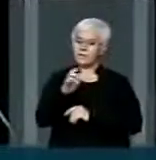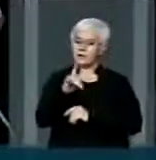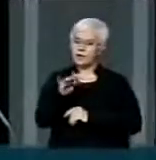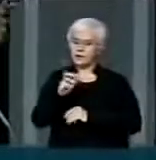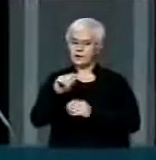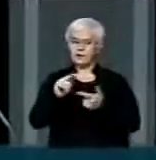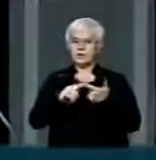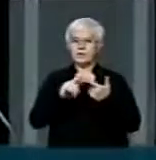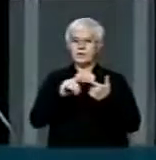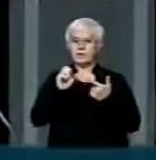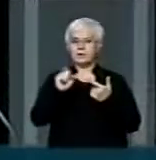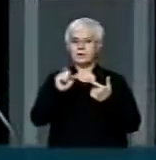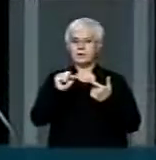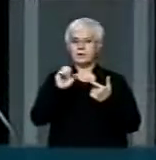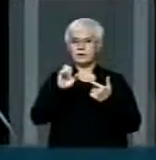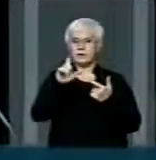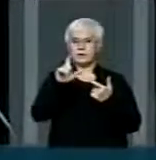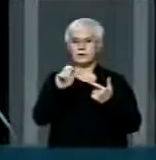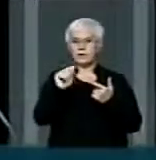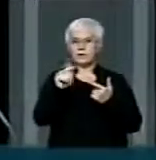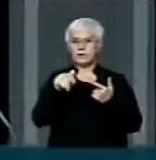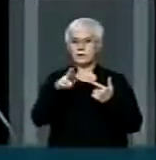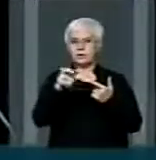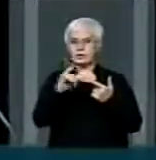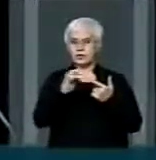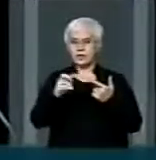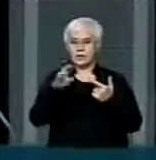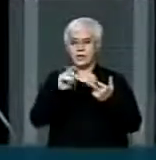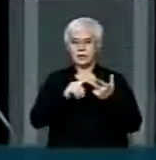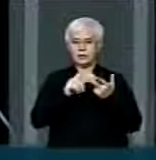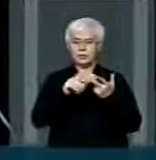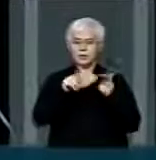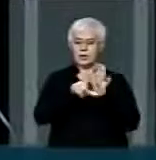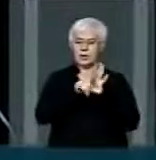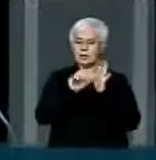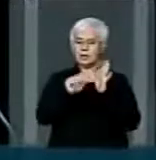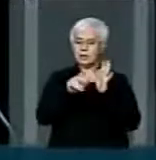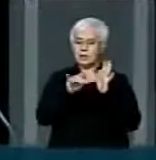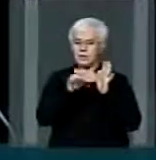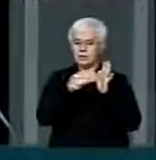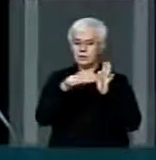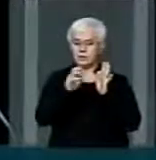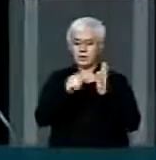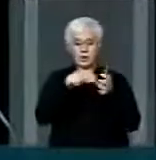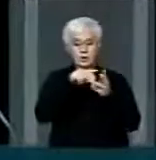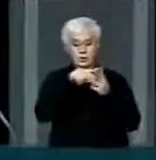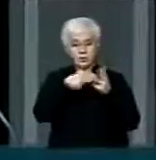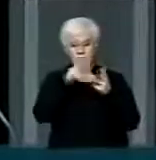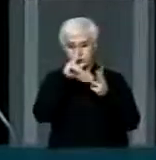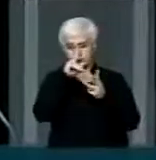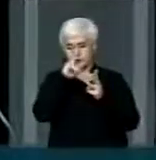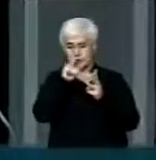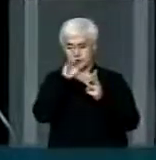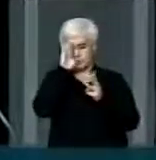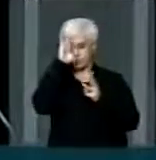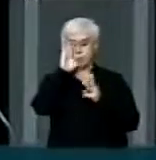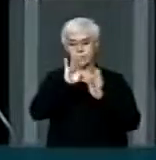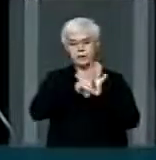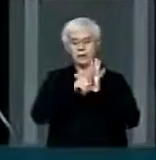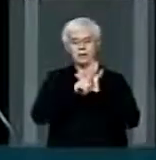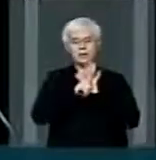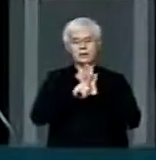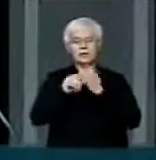sexagenário e da Lei Áurea, que foram os princípios que fizeram com que pudéssemos debater as